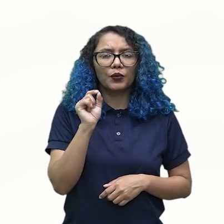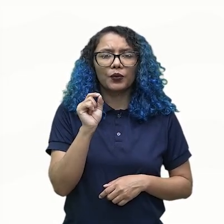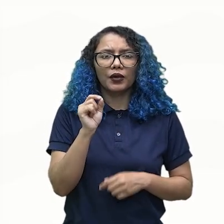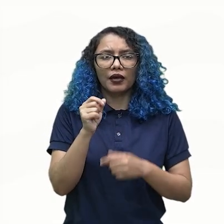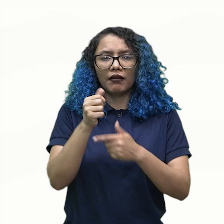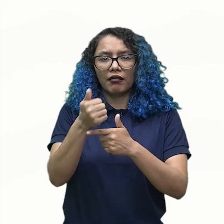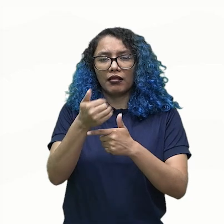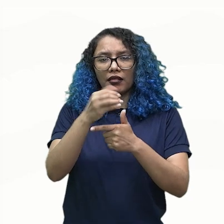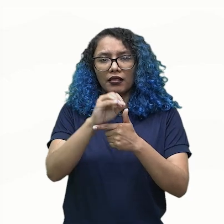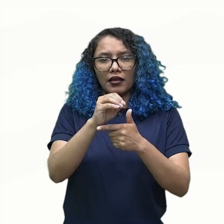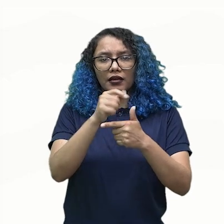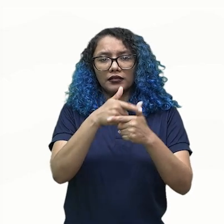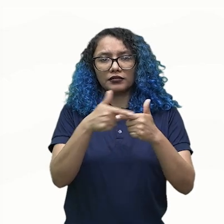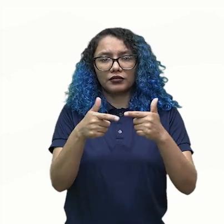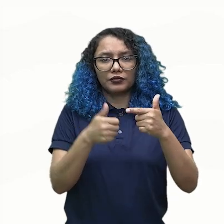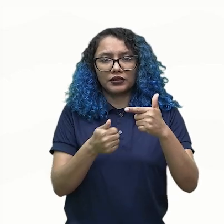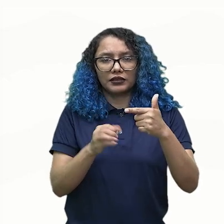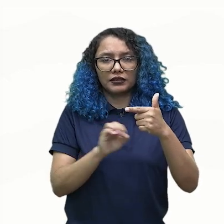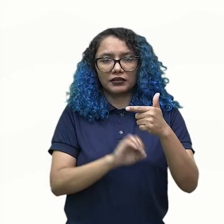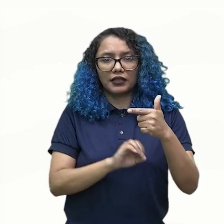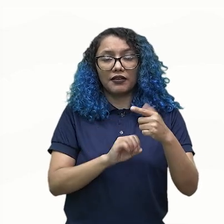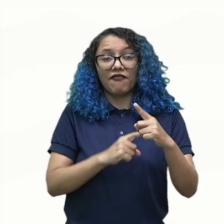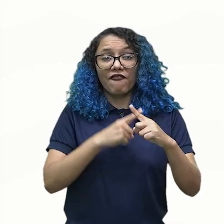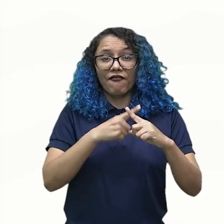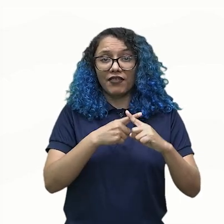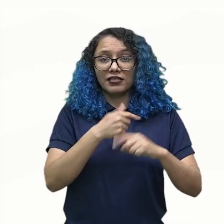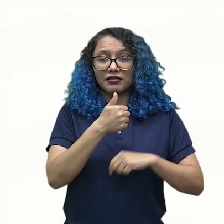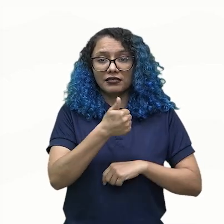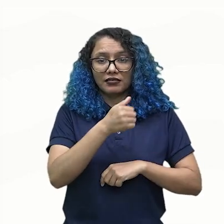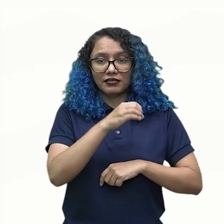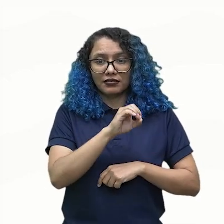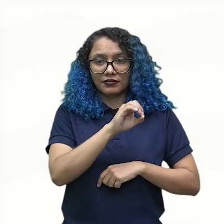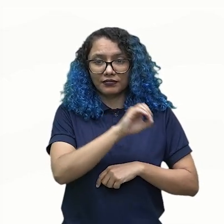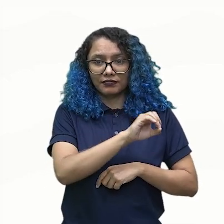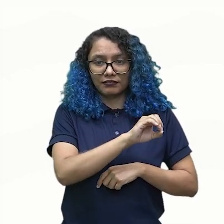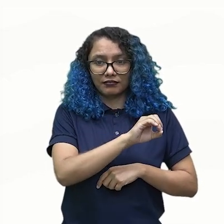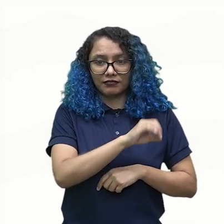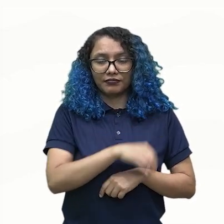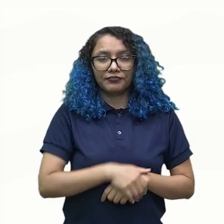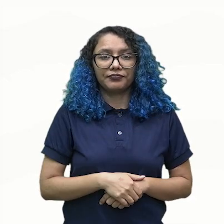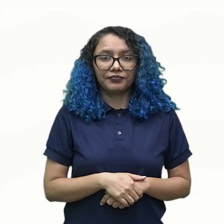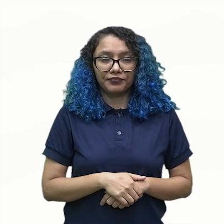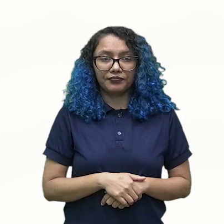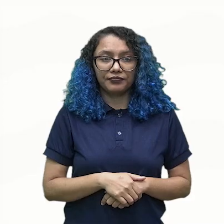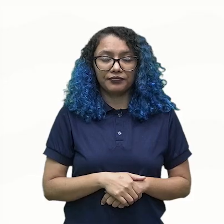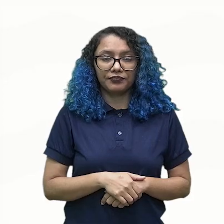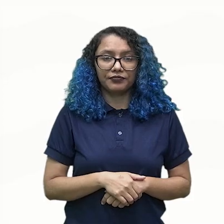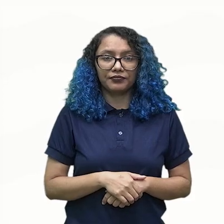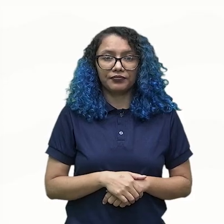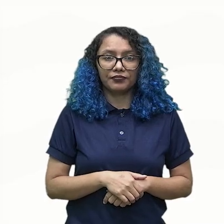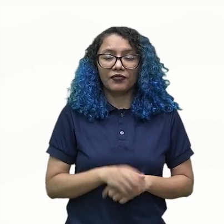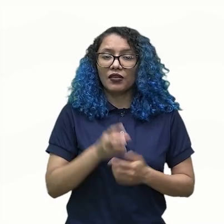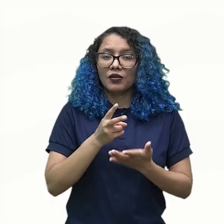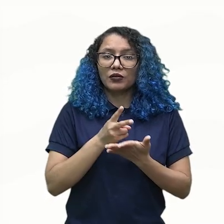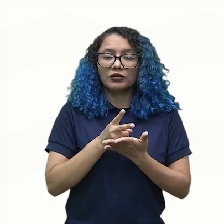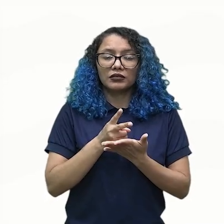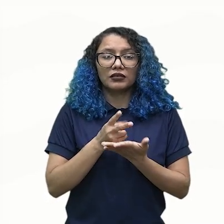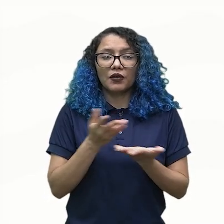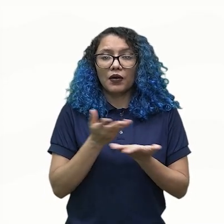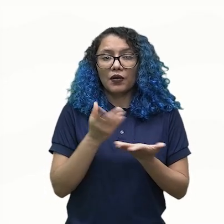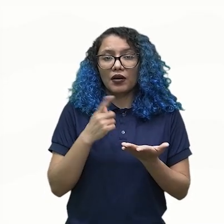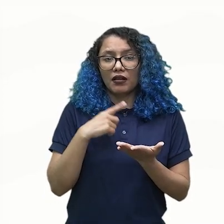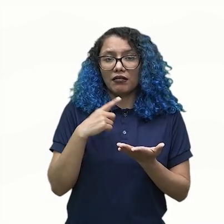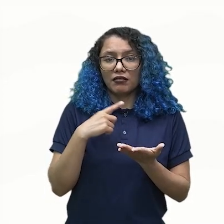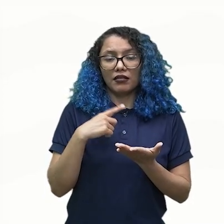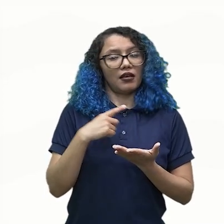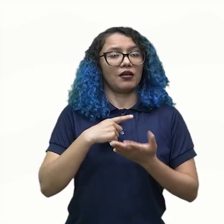sobre 100 vezes 100. Ou seja, a gente sempre vai ter aqui nesse caso uma multiplicação por